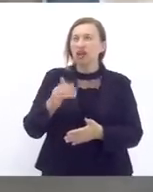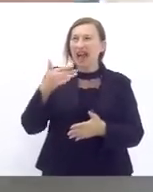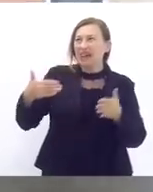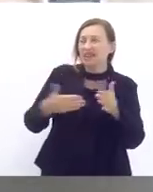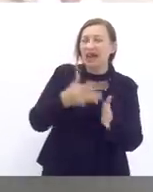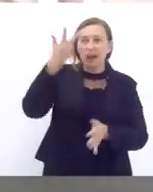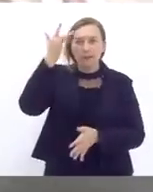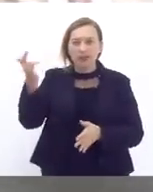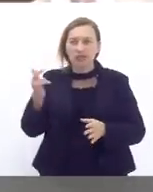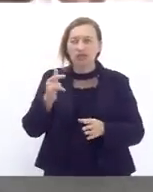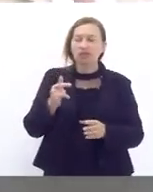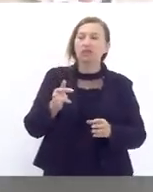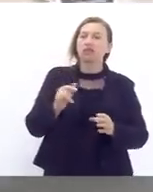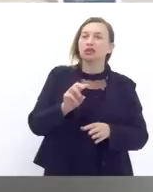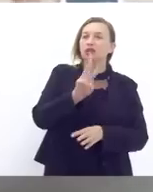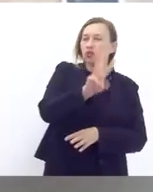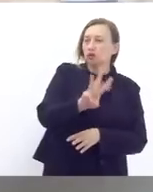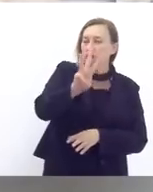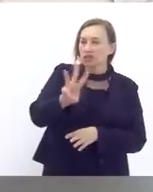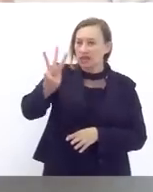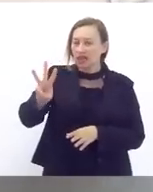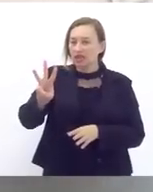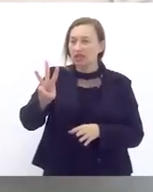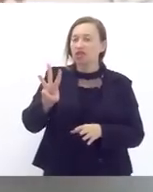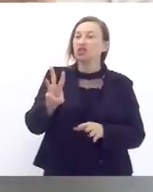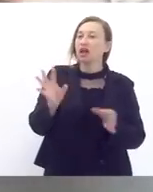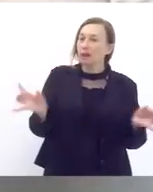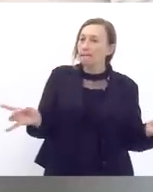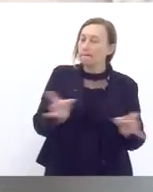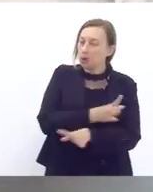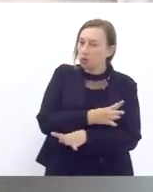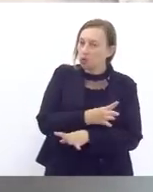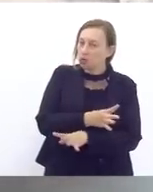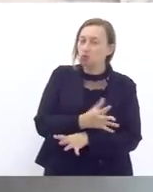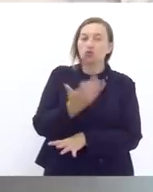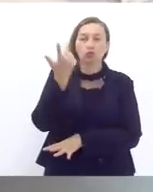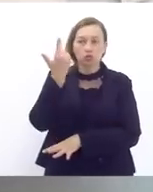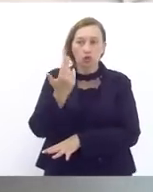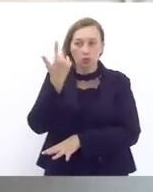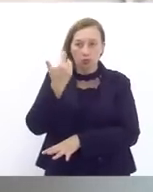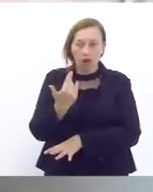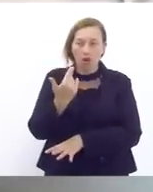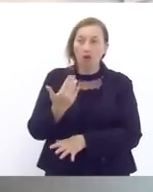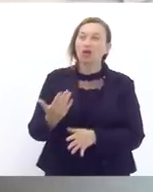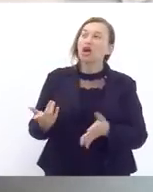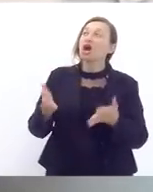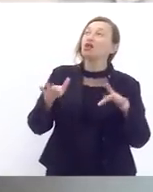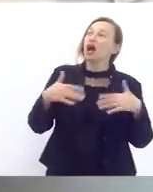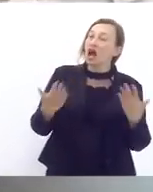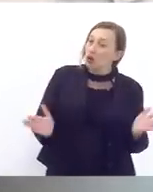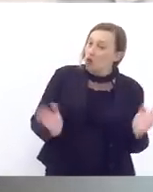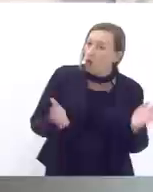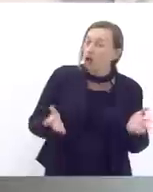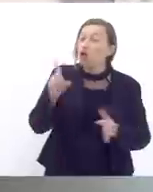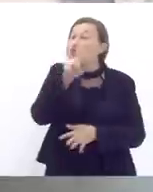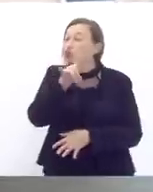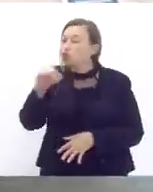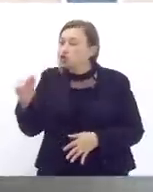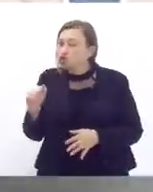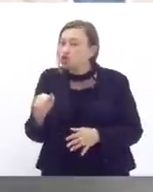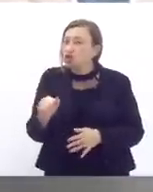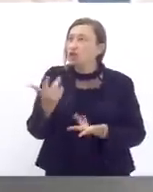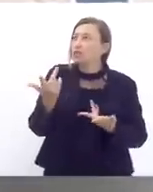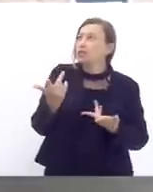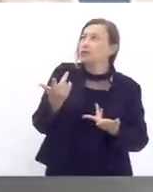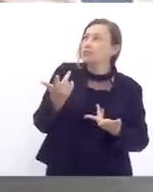portal do servidor tá de pé com a possibilidade de enxergar os contracheques quanto a data né de diferença